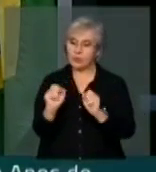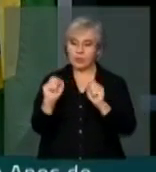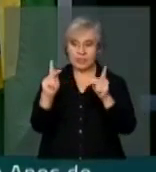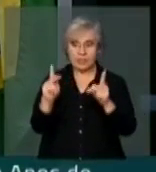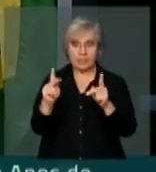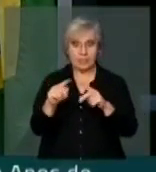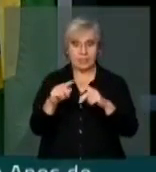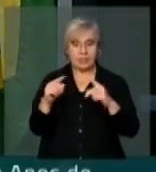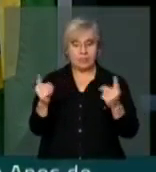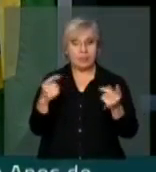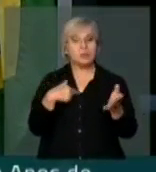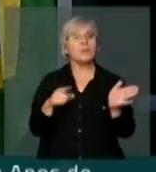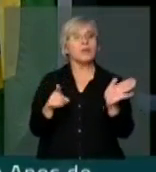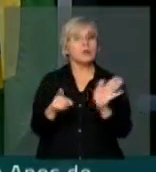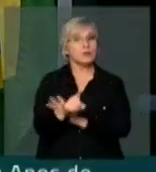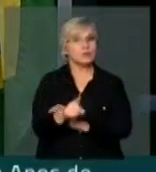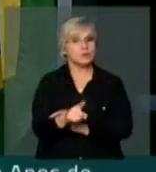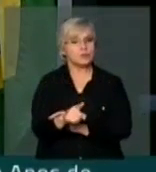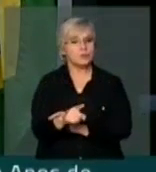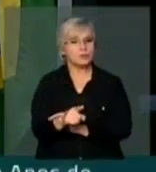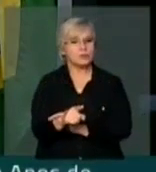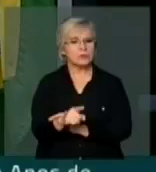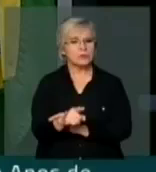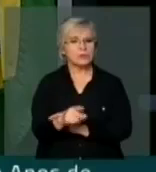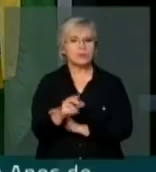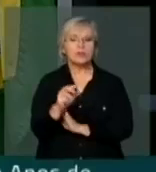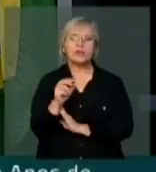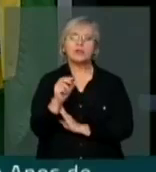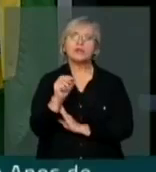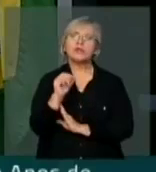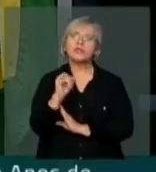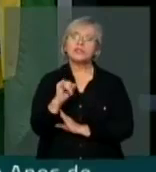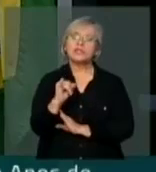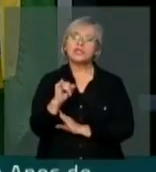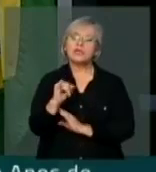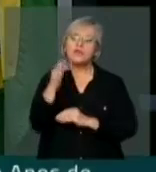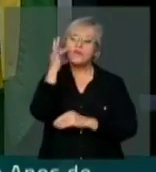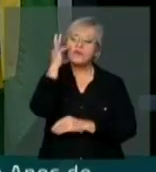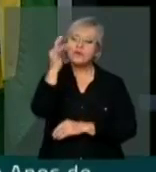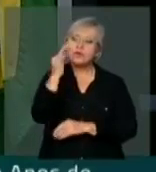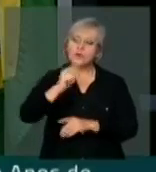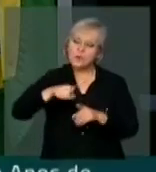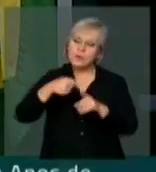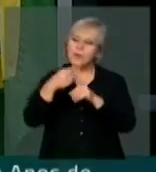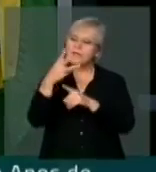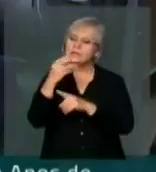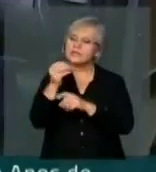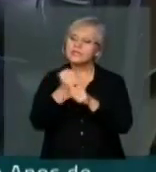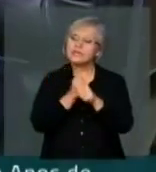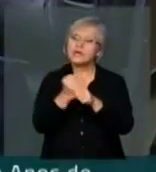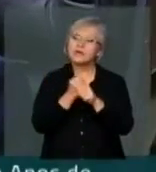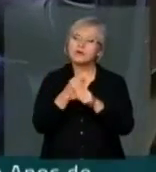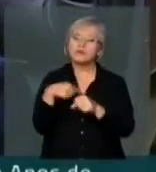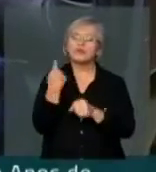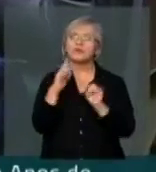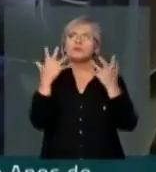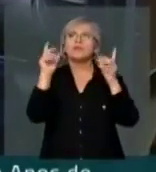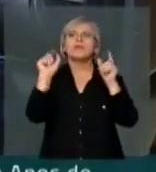faz sentido perguntar: quando ela tiver o dobro da idade, quais serão as novas conquistas que estaremos a